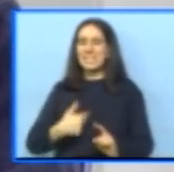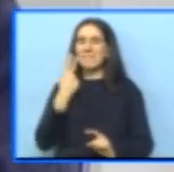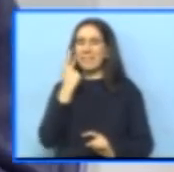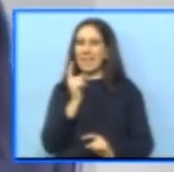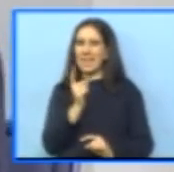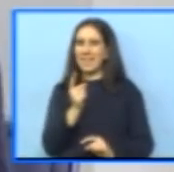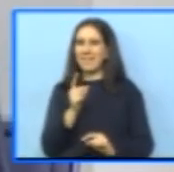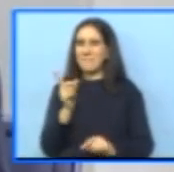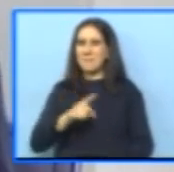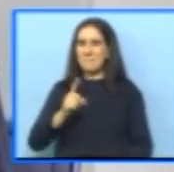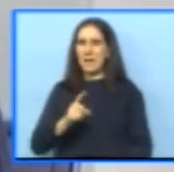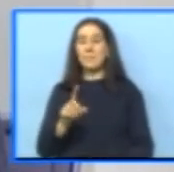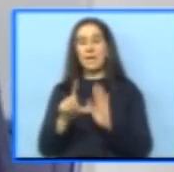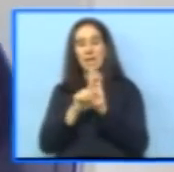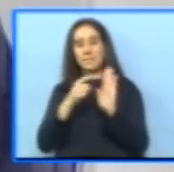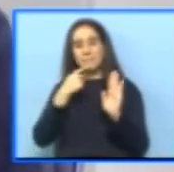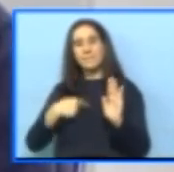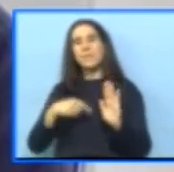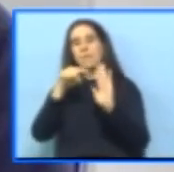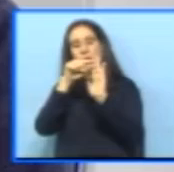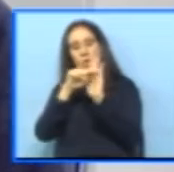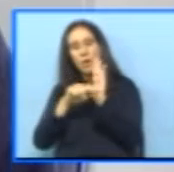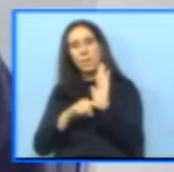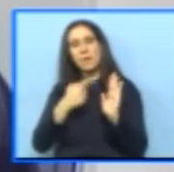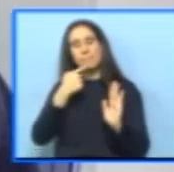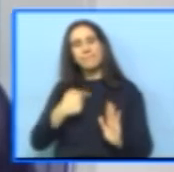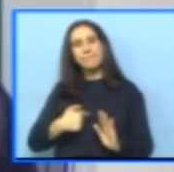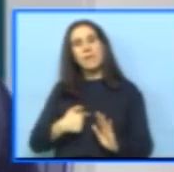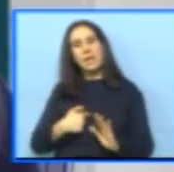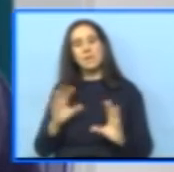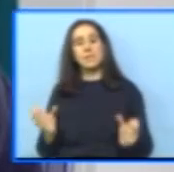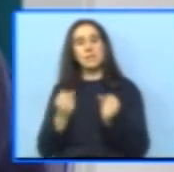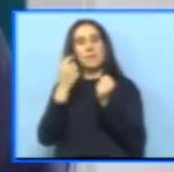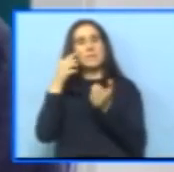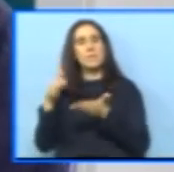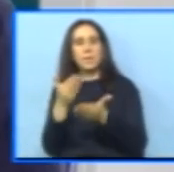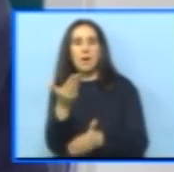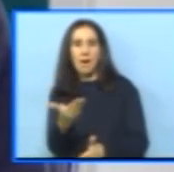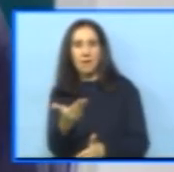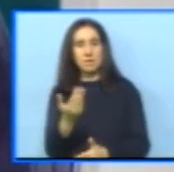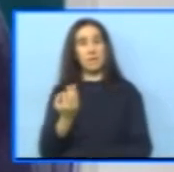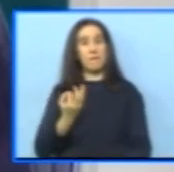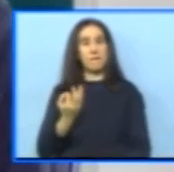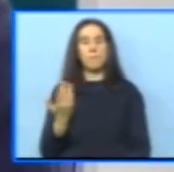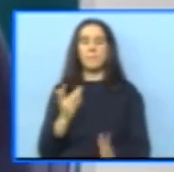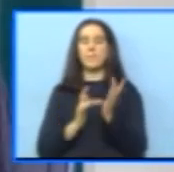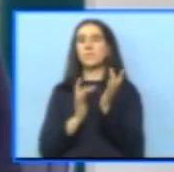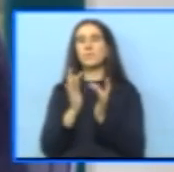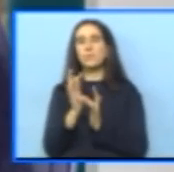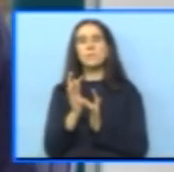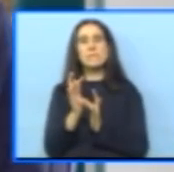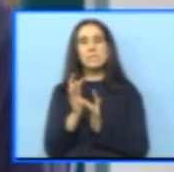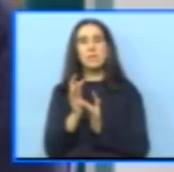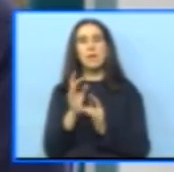também. O que a lei me aponta, a norma me aponta, é o caminho da salvação. Isso sim. Ora bem, o que Jesus vai fazer com